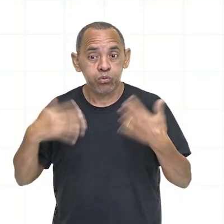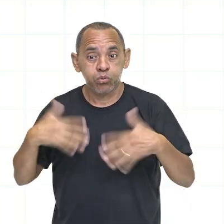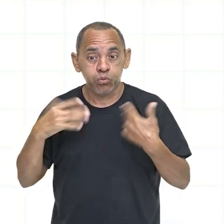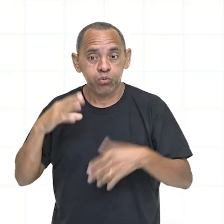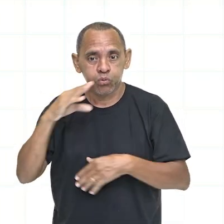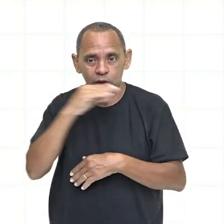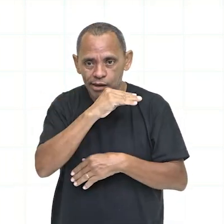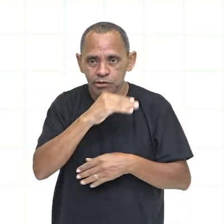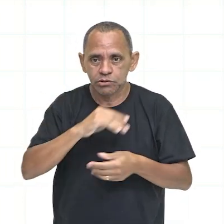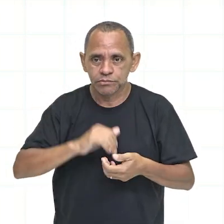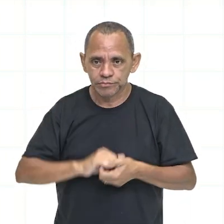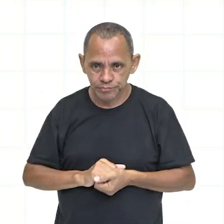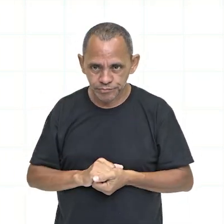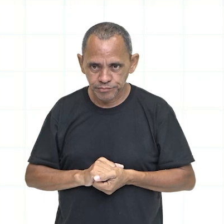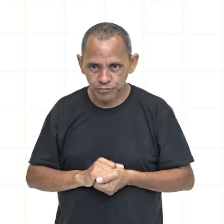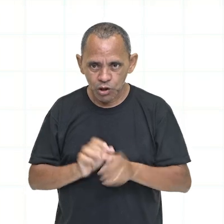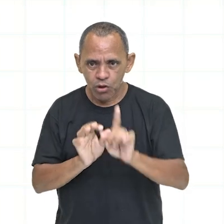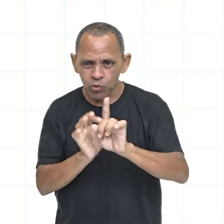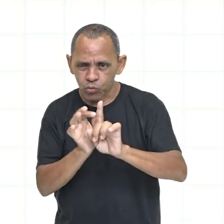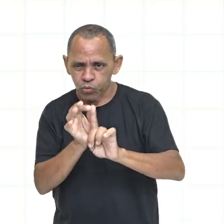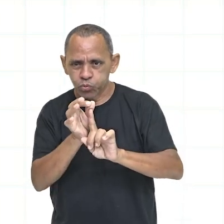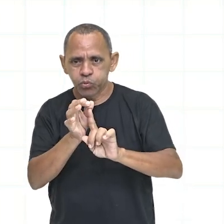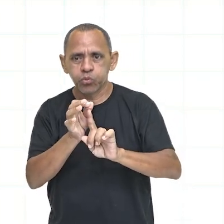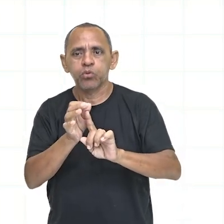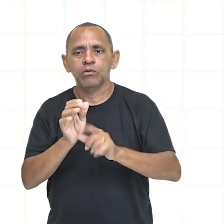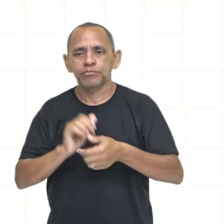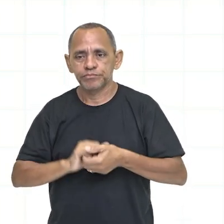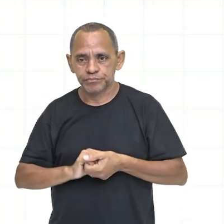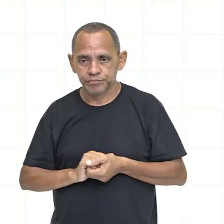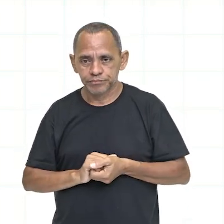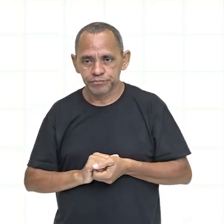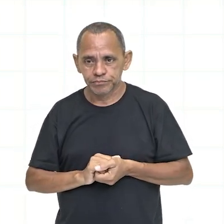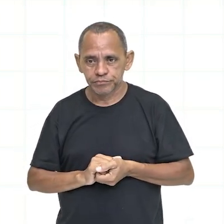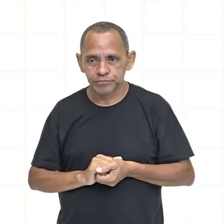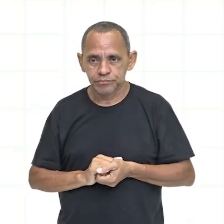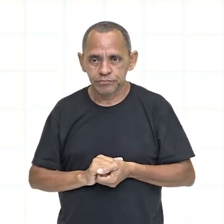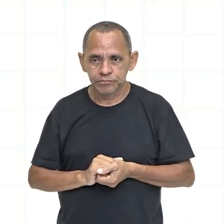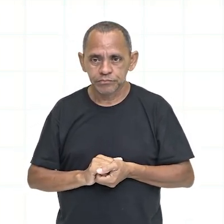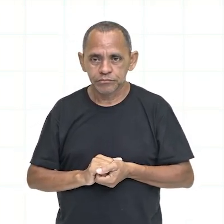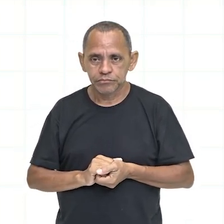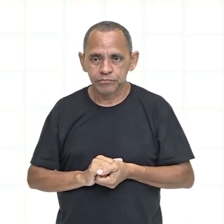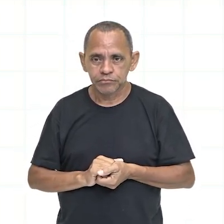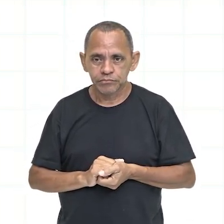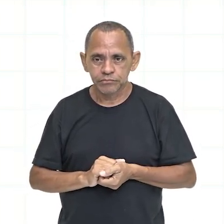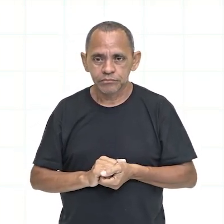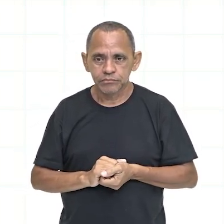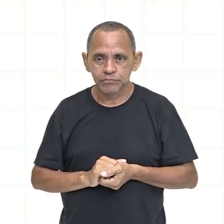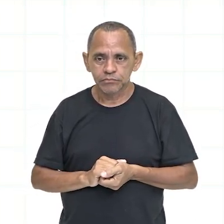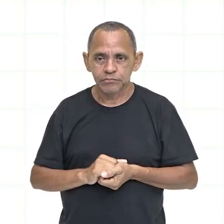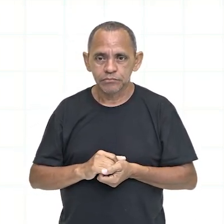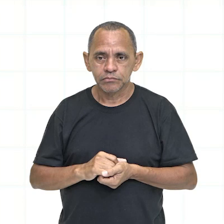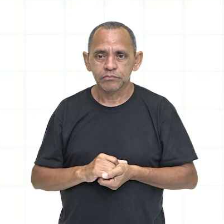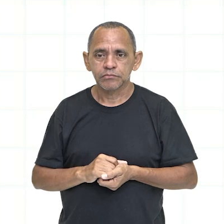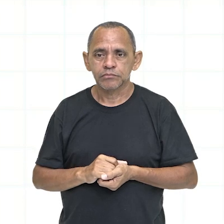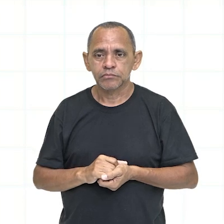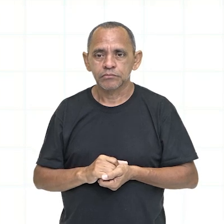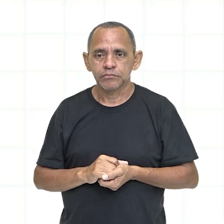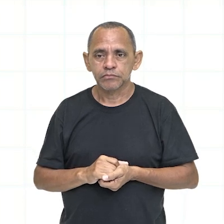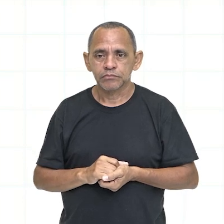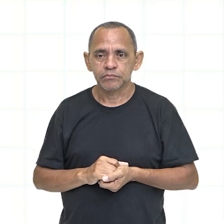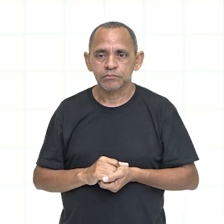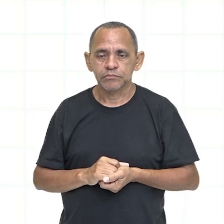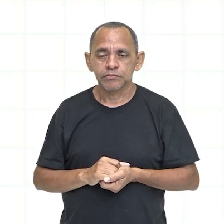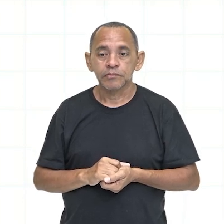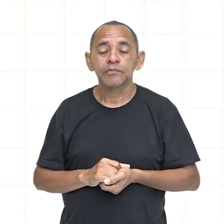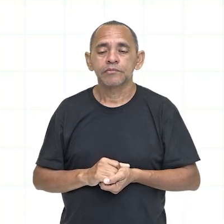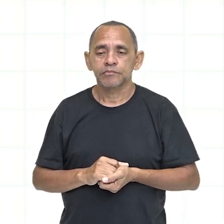Então, vamos supor que o contexto aqui seja, sei lá, no inverno, né? E aí, excepcionalmente,